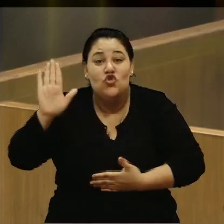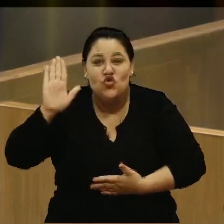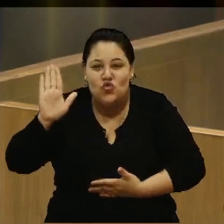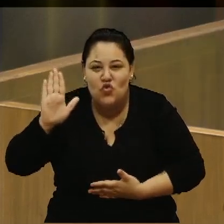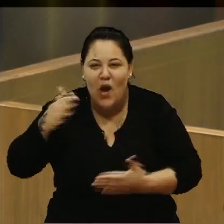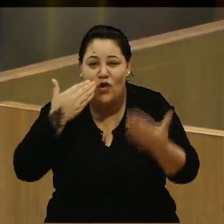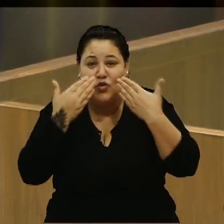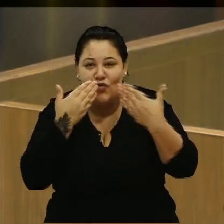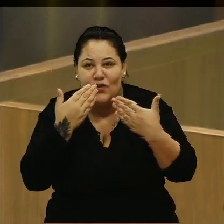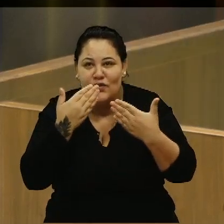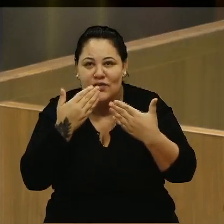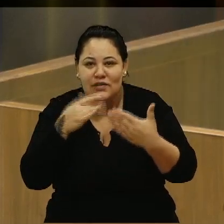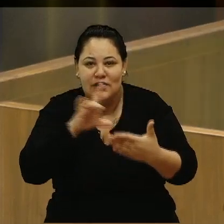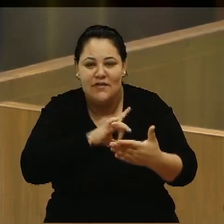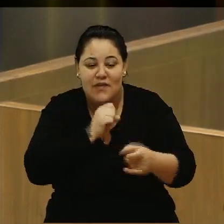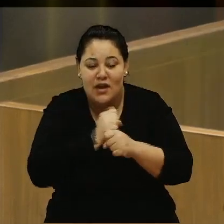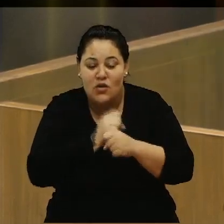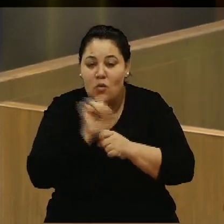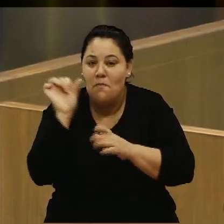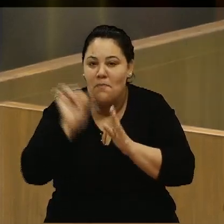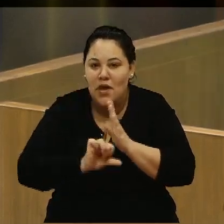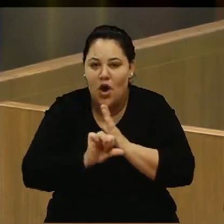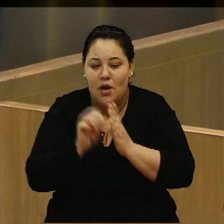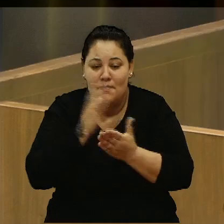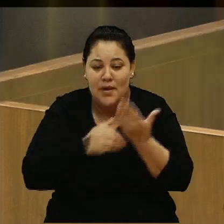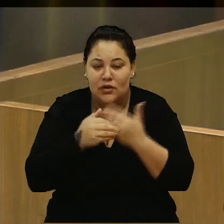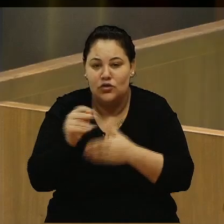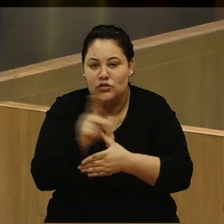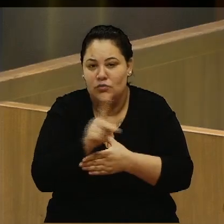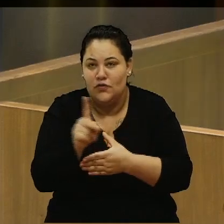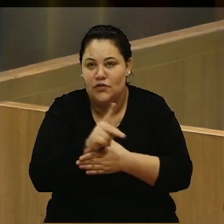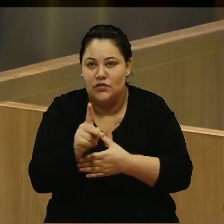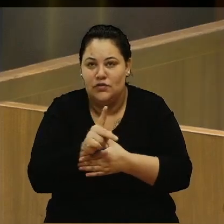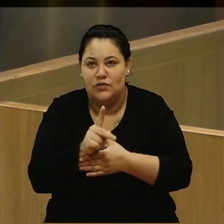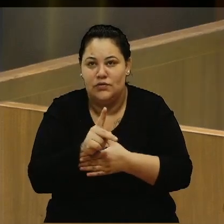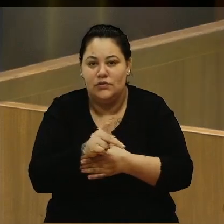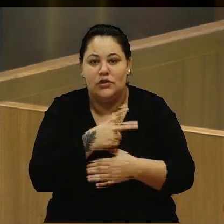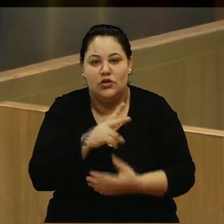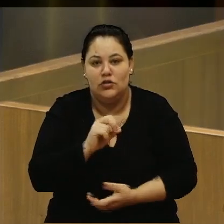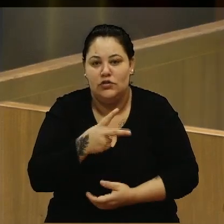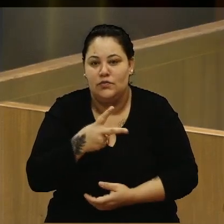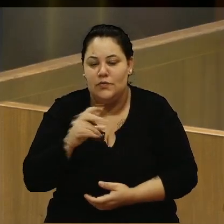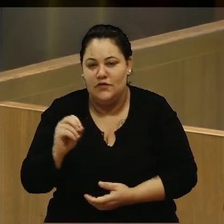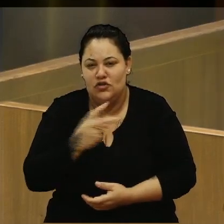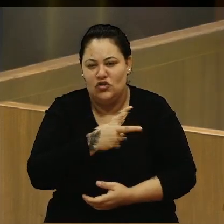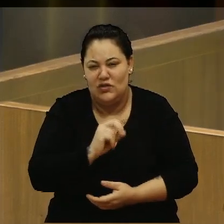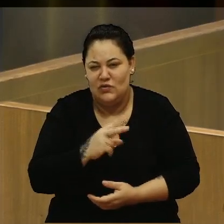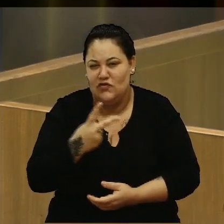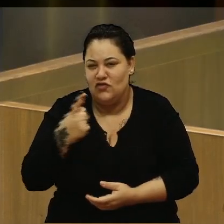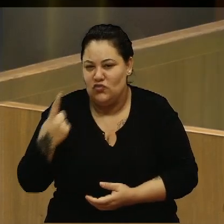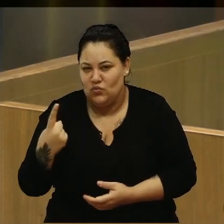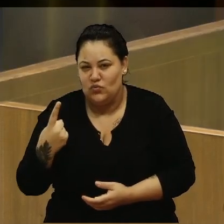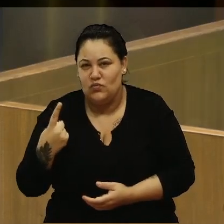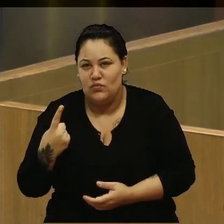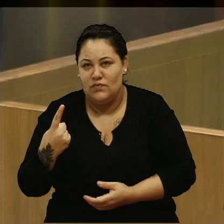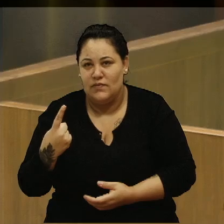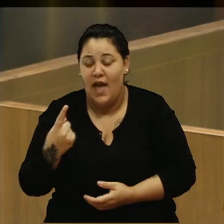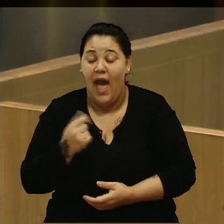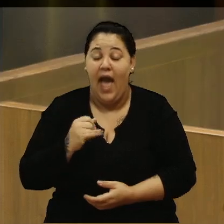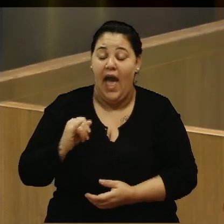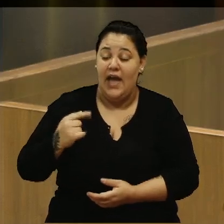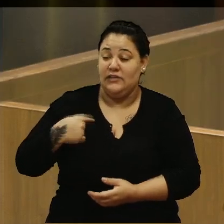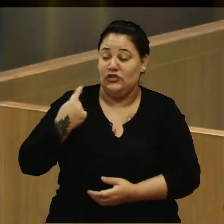duvido que teve ano pior para as professoras e para os professores do que 2020 e 2021. Aí a